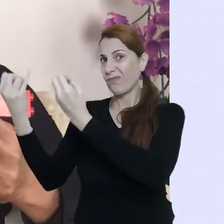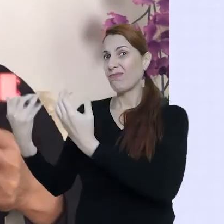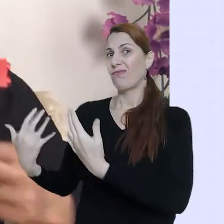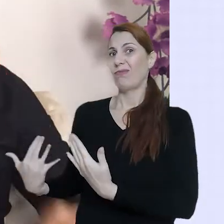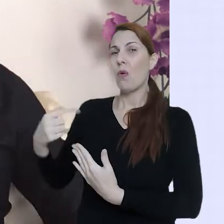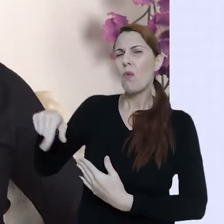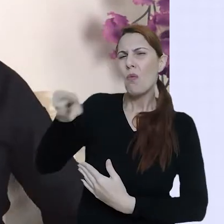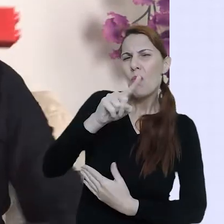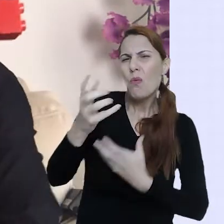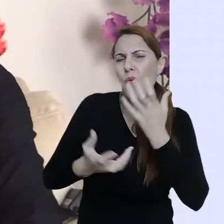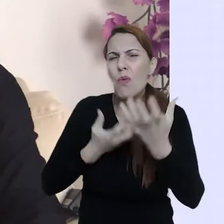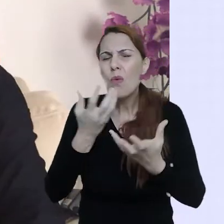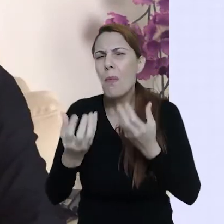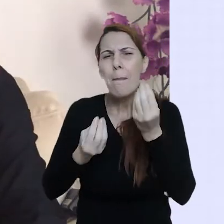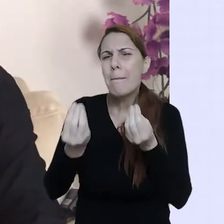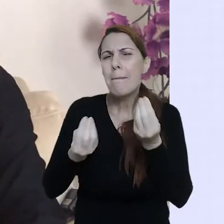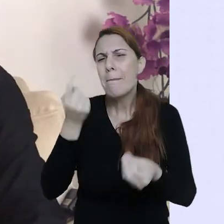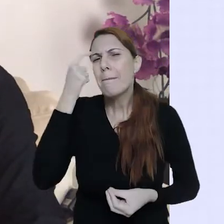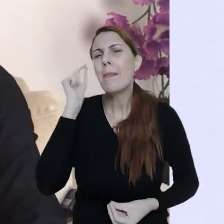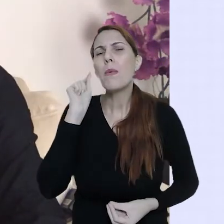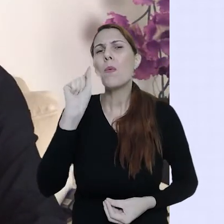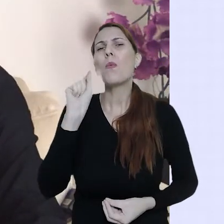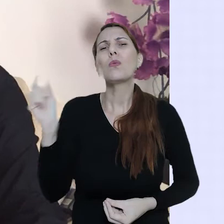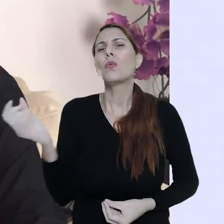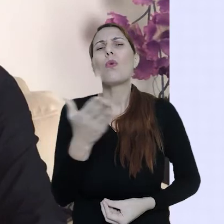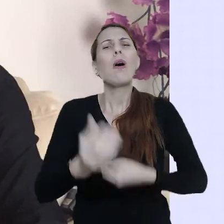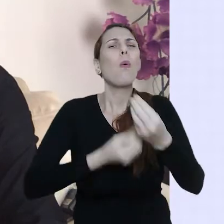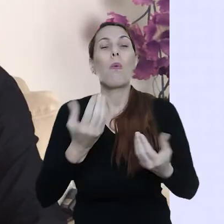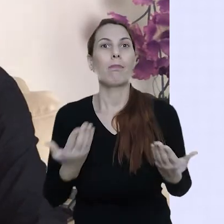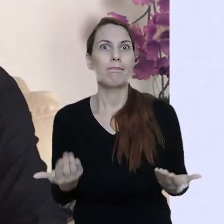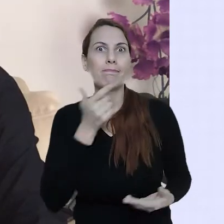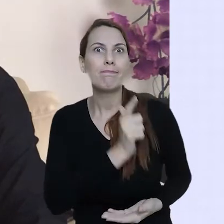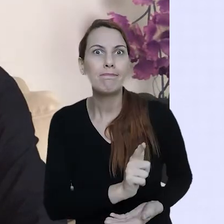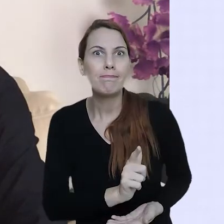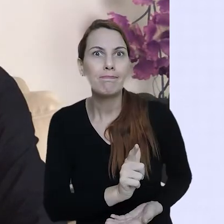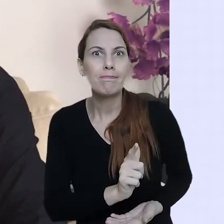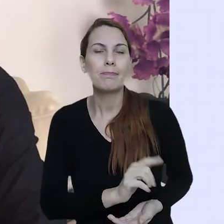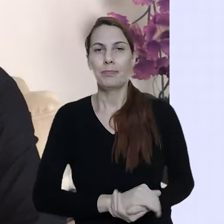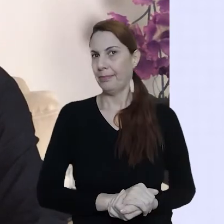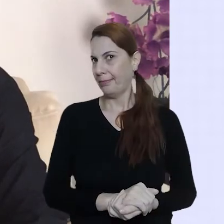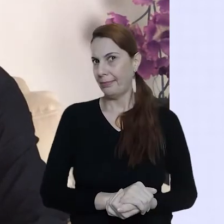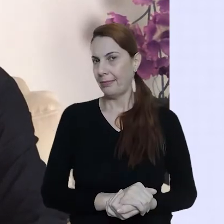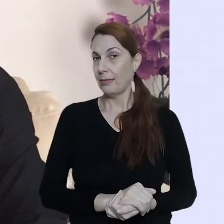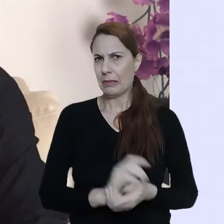empresa como essa, como você espera começar a inovar?